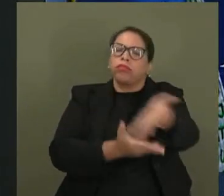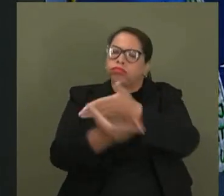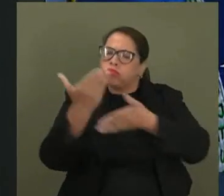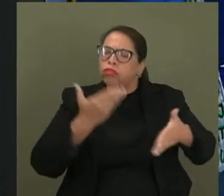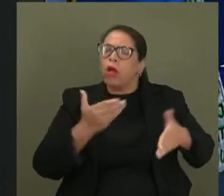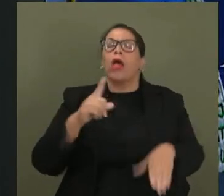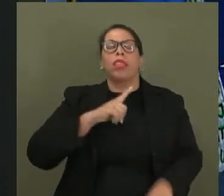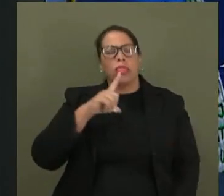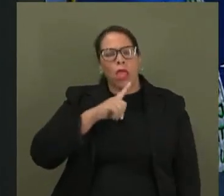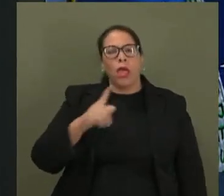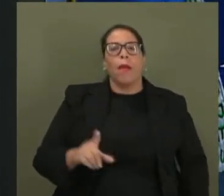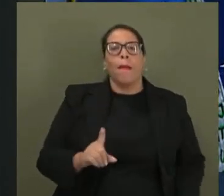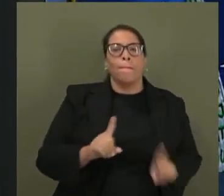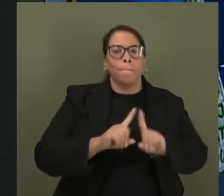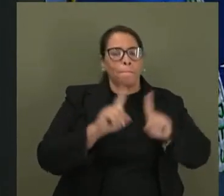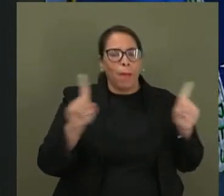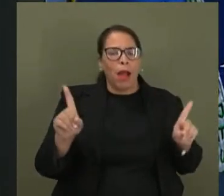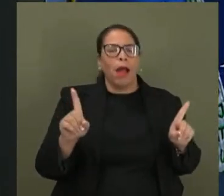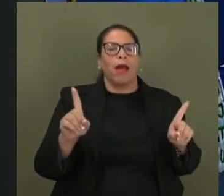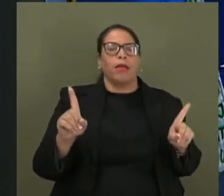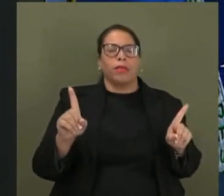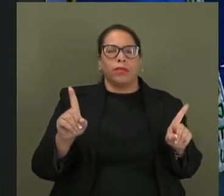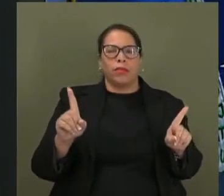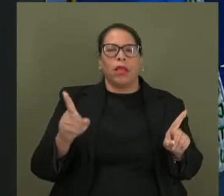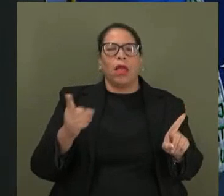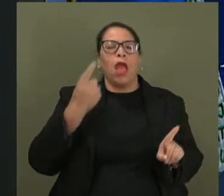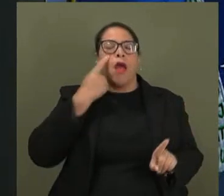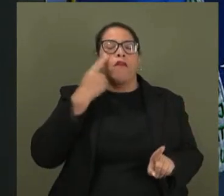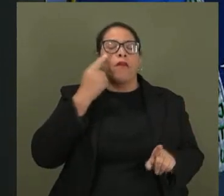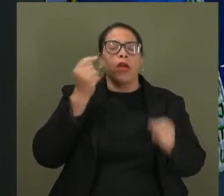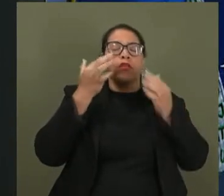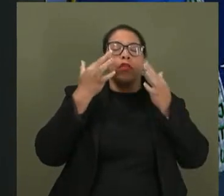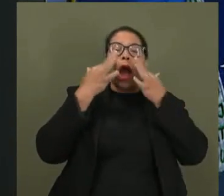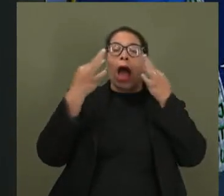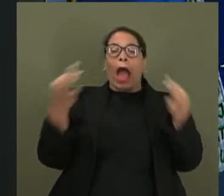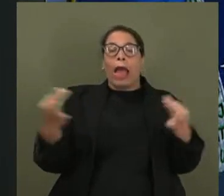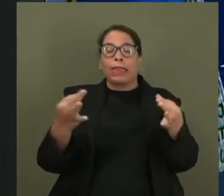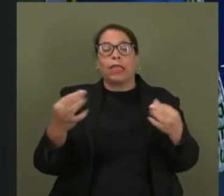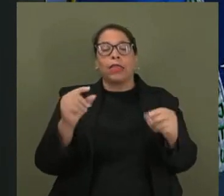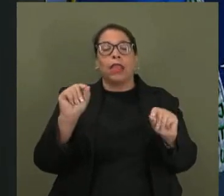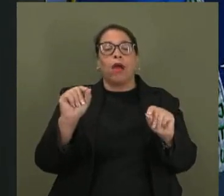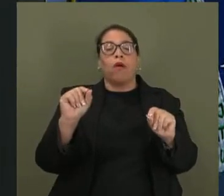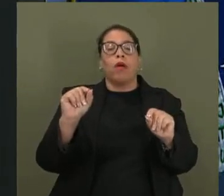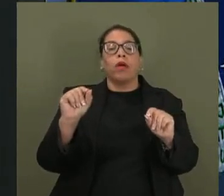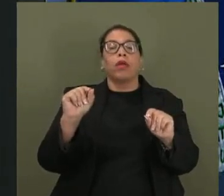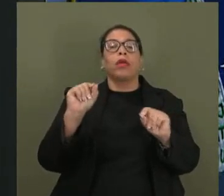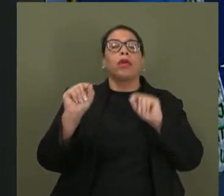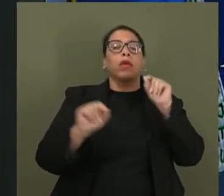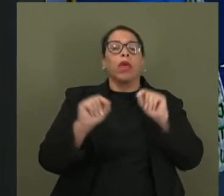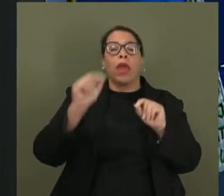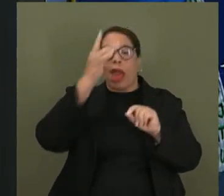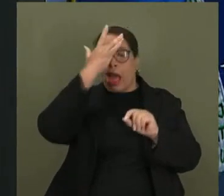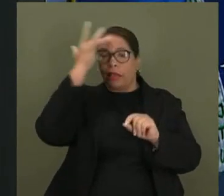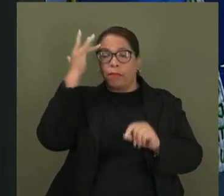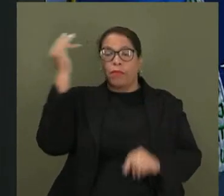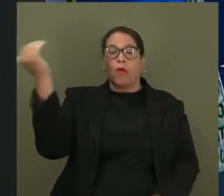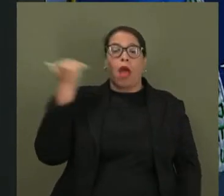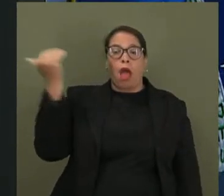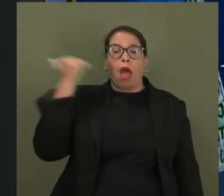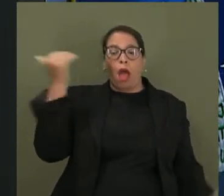pacificação. Mas são muitos os sinais de alerta que nos chegam por todos os